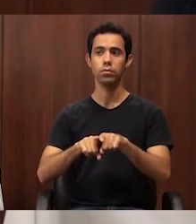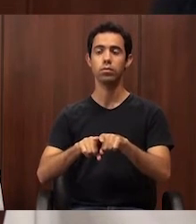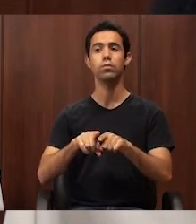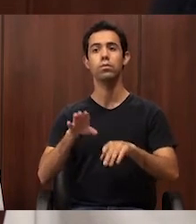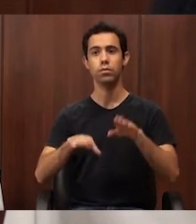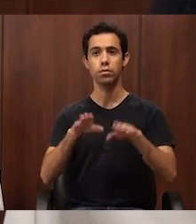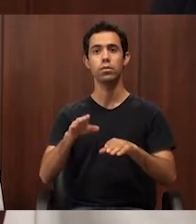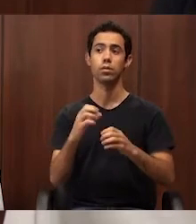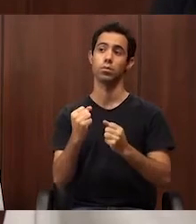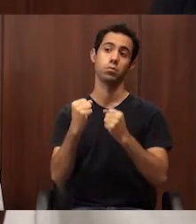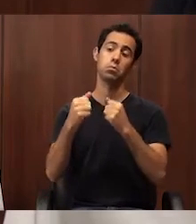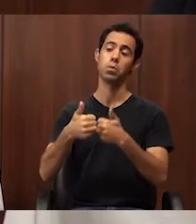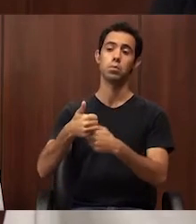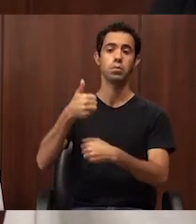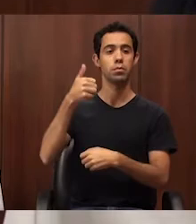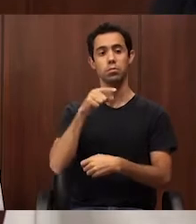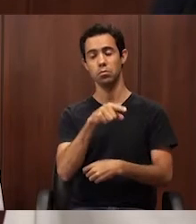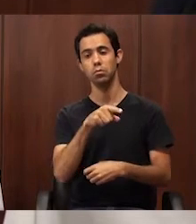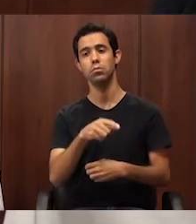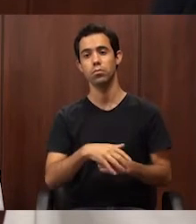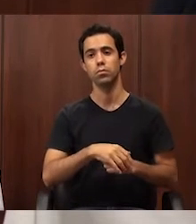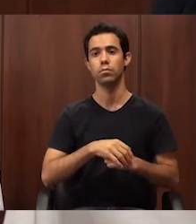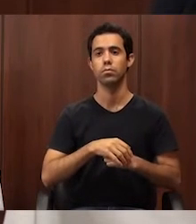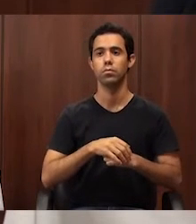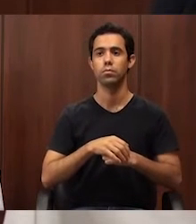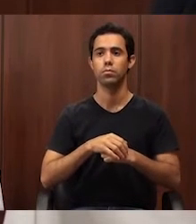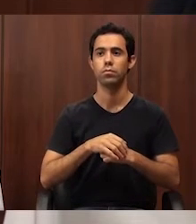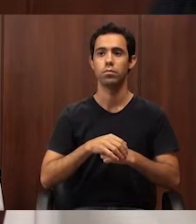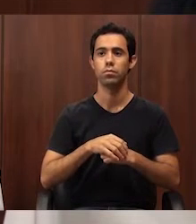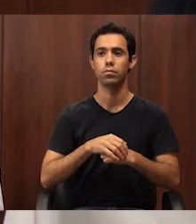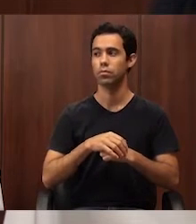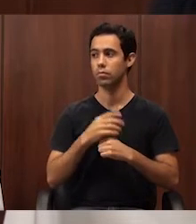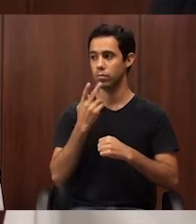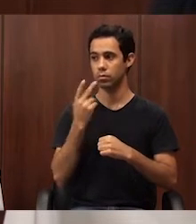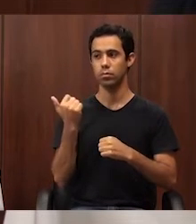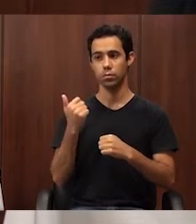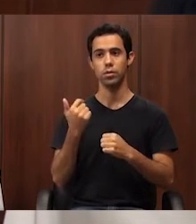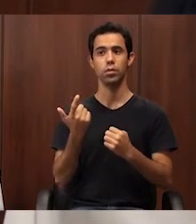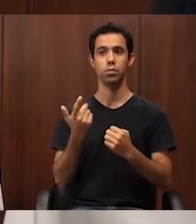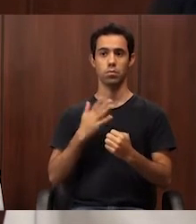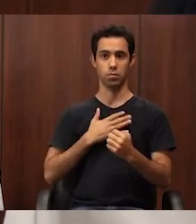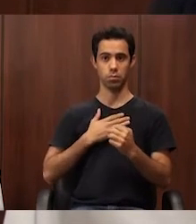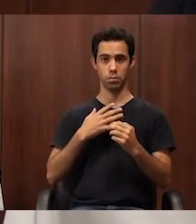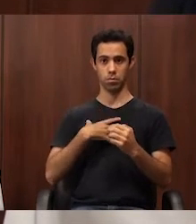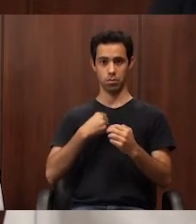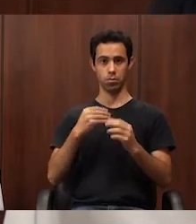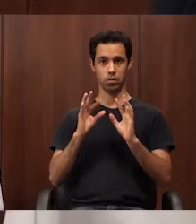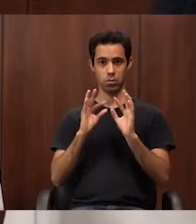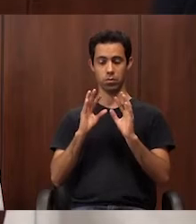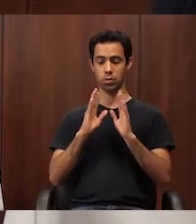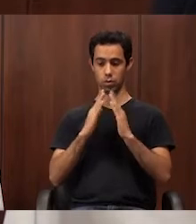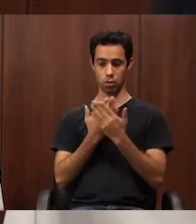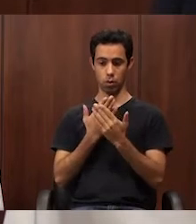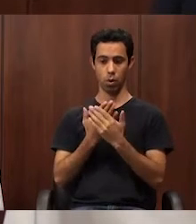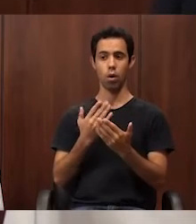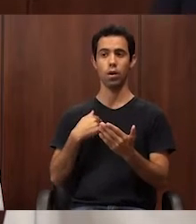positiva em relação à educação. Meus filhos não estudam em escola pública, mas eu tenho uma prima